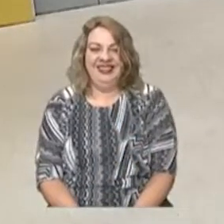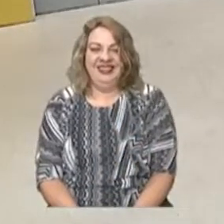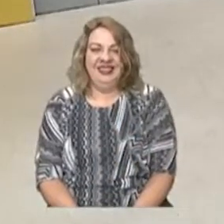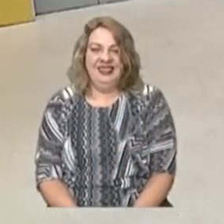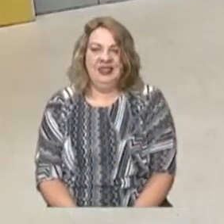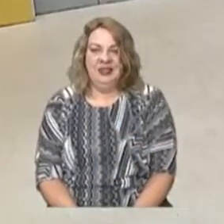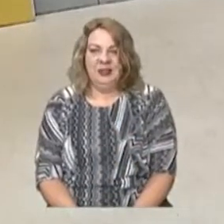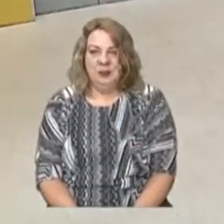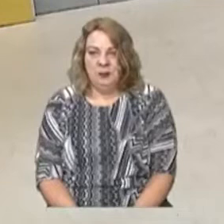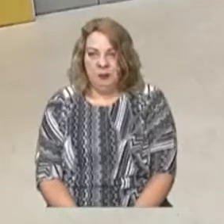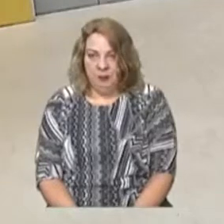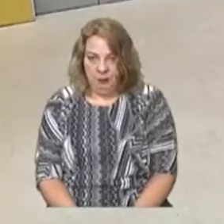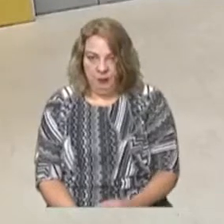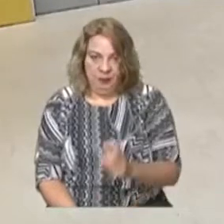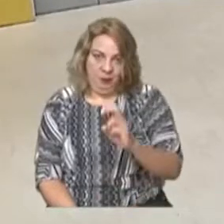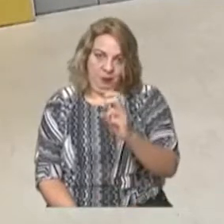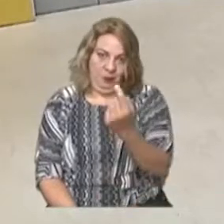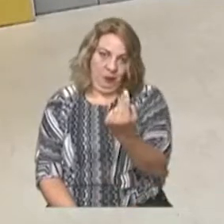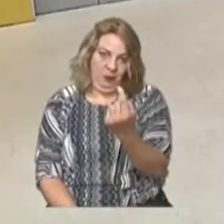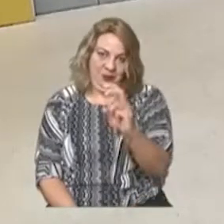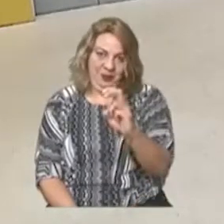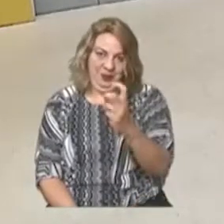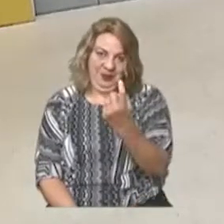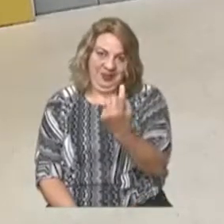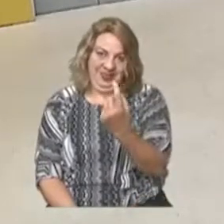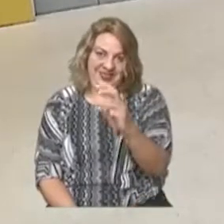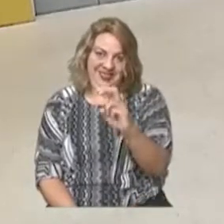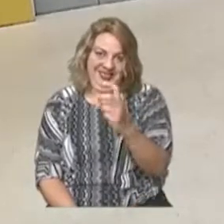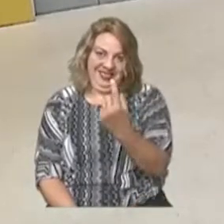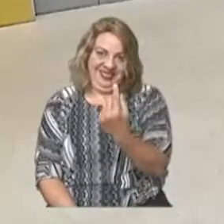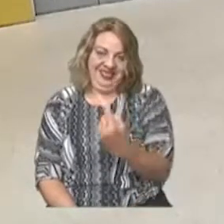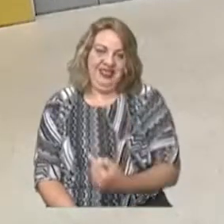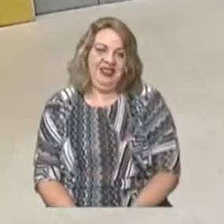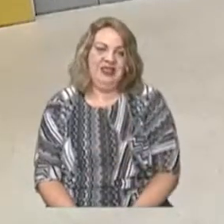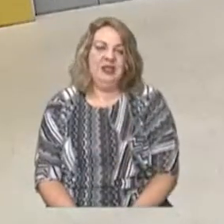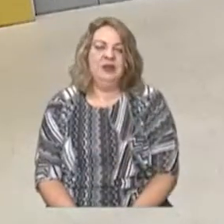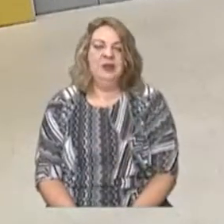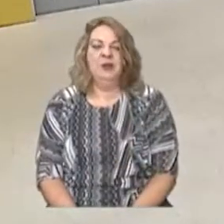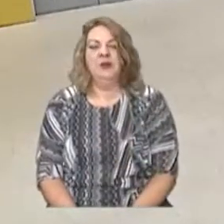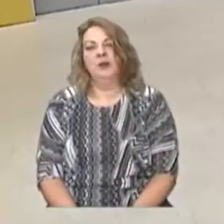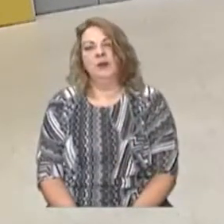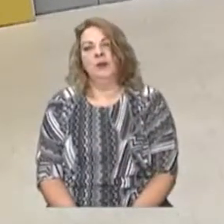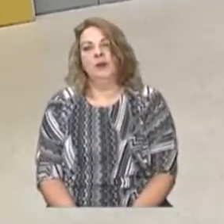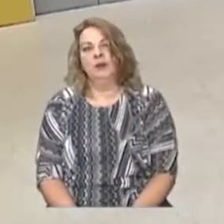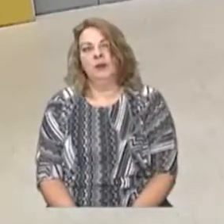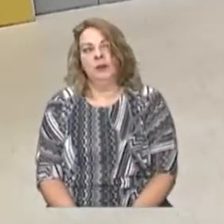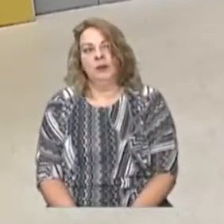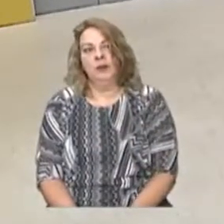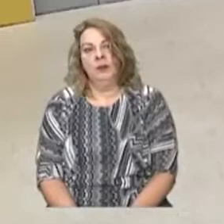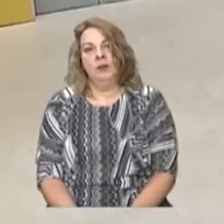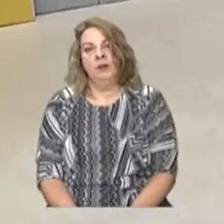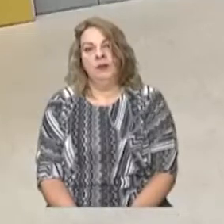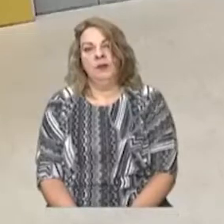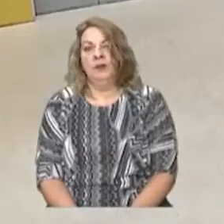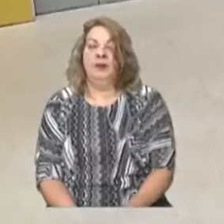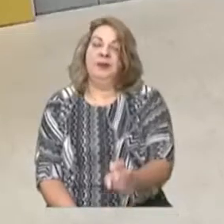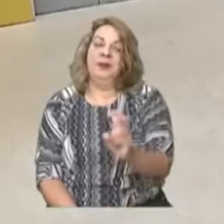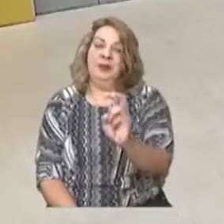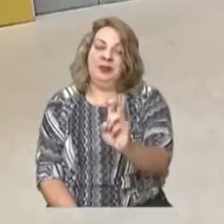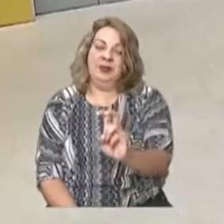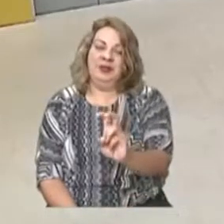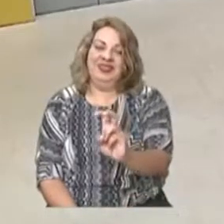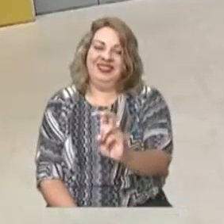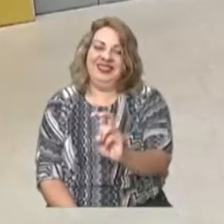35. E agora 51. 51. 51, tem aí, marca 51. Marque também